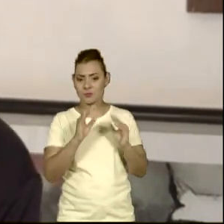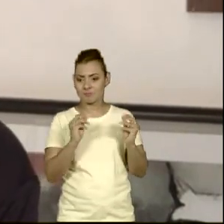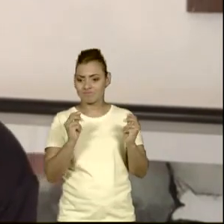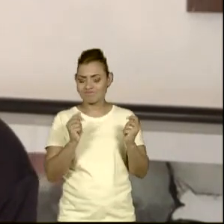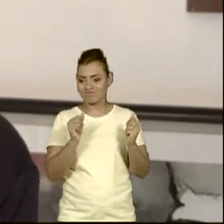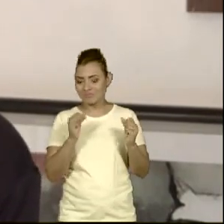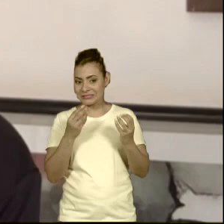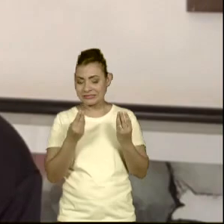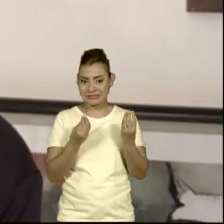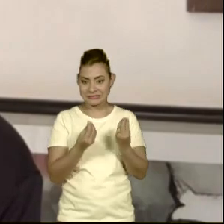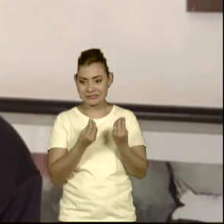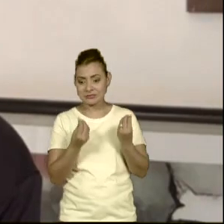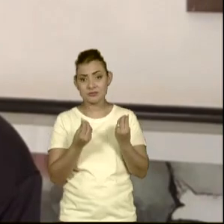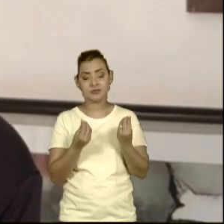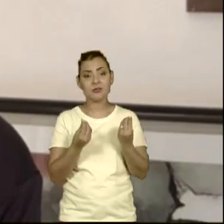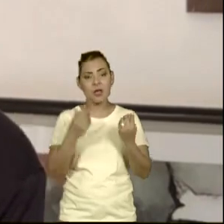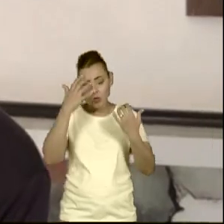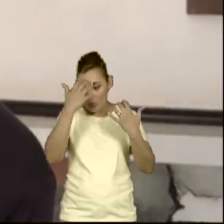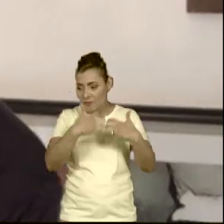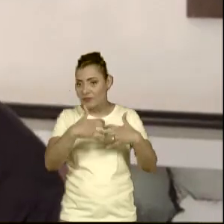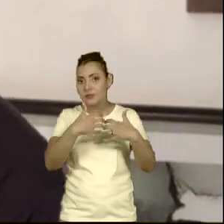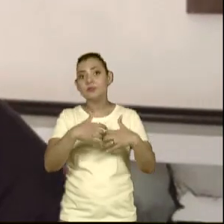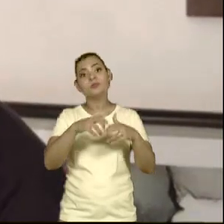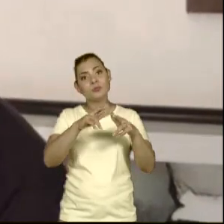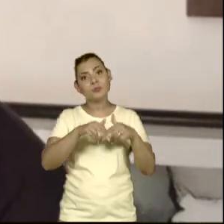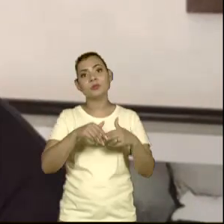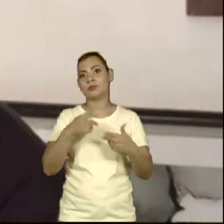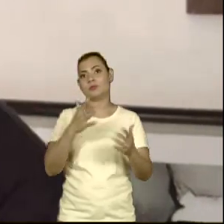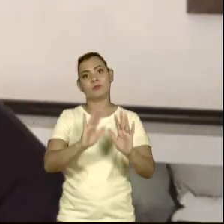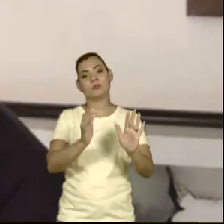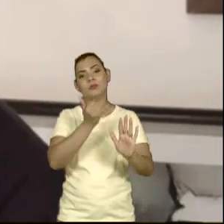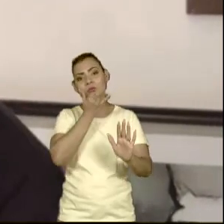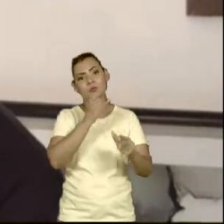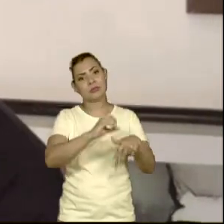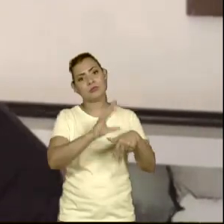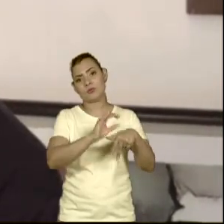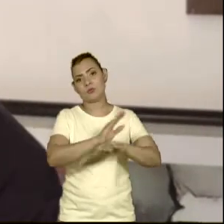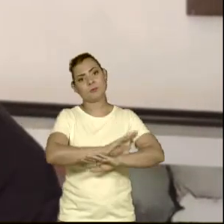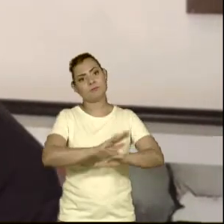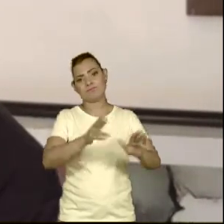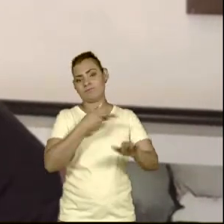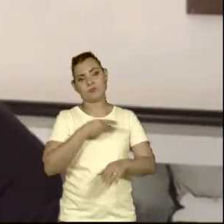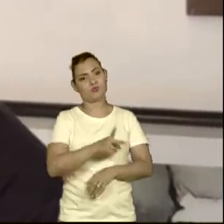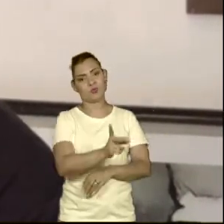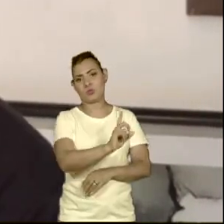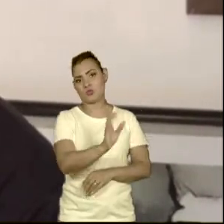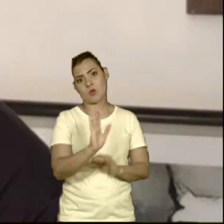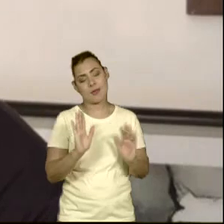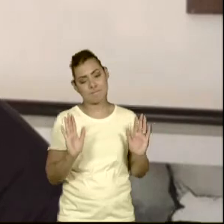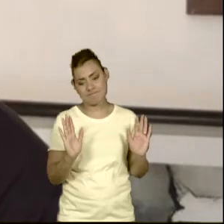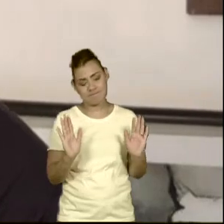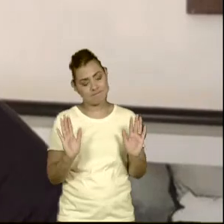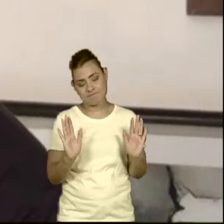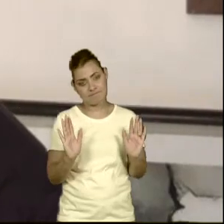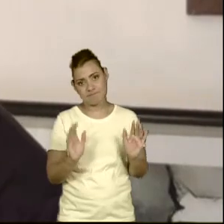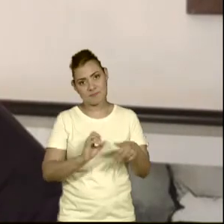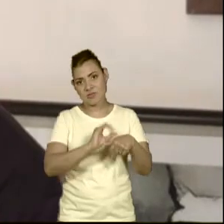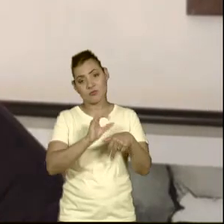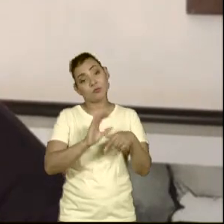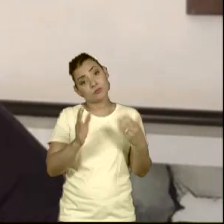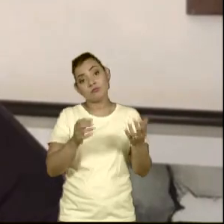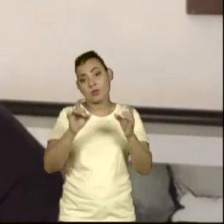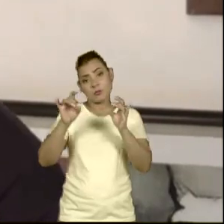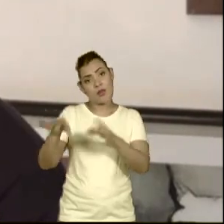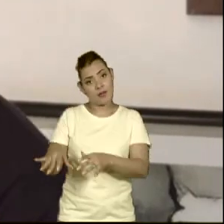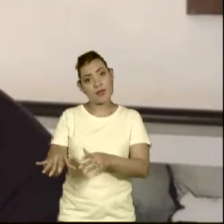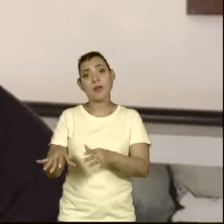que era, me fez pensar muito e eu pedi o boné lá. Falei, gente, desculpa, não vou continuar. A programação foi implantada